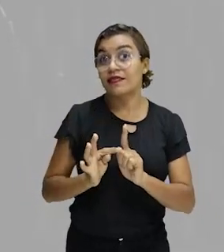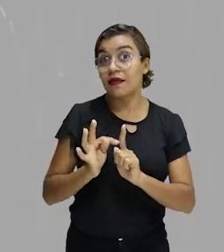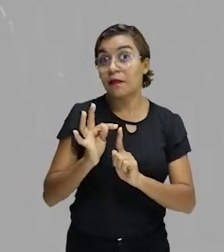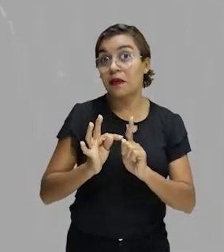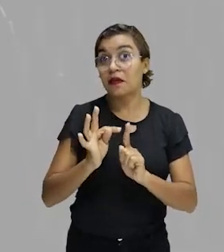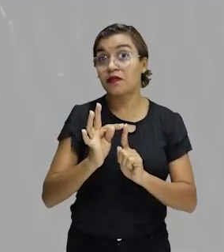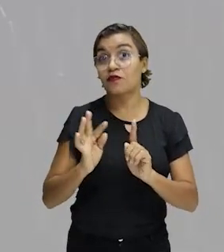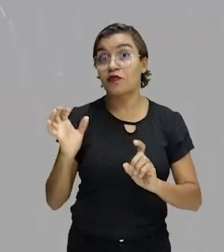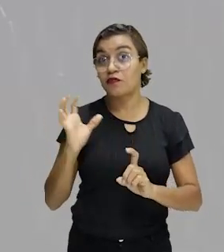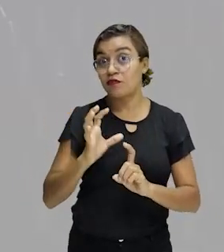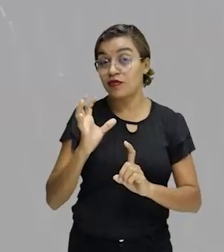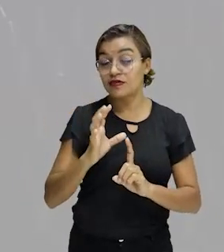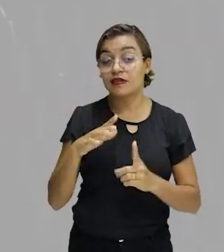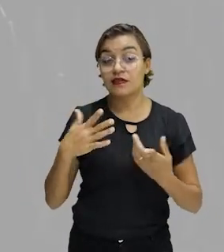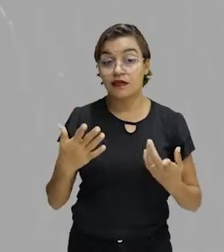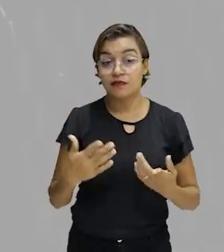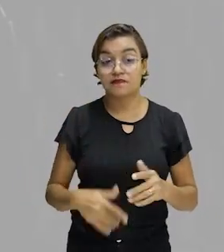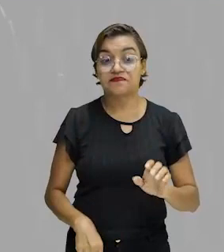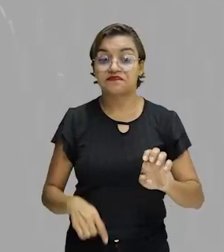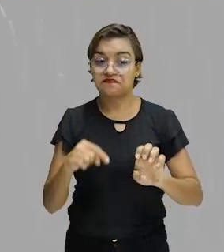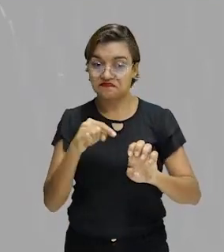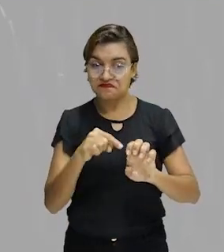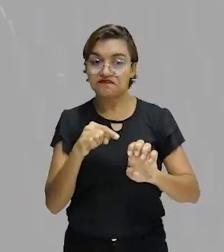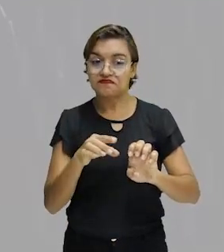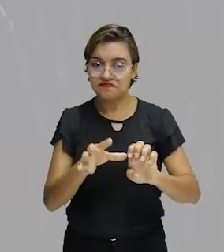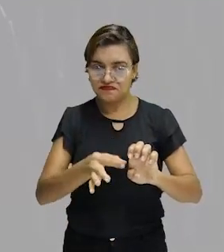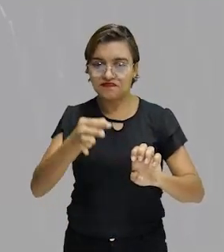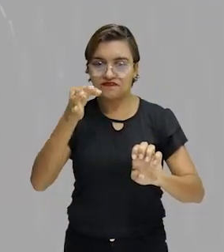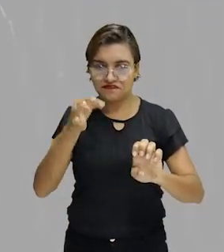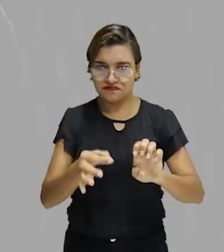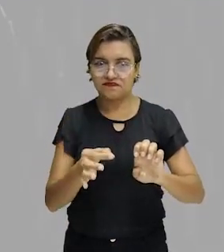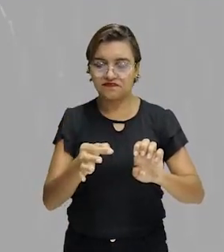temperatura. Então, por isso, a alternativa correta é a letra E.